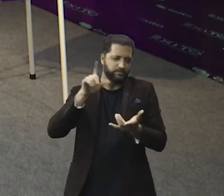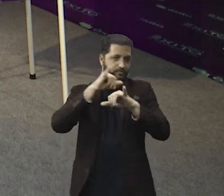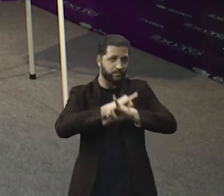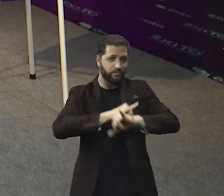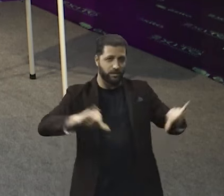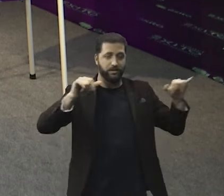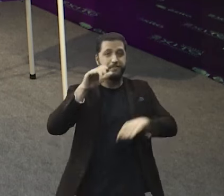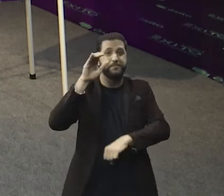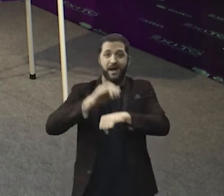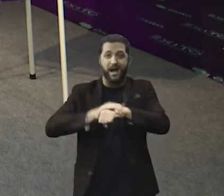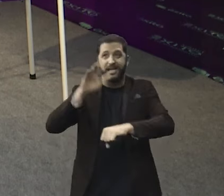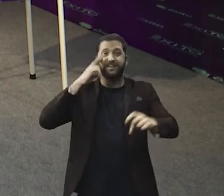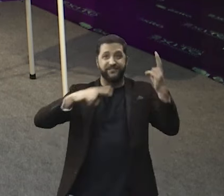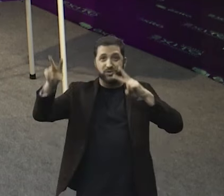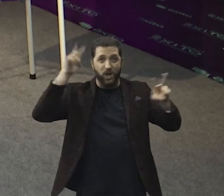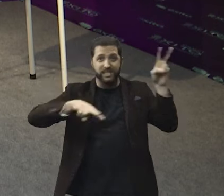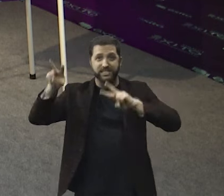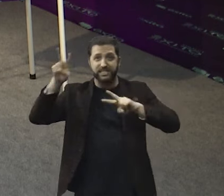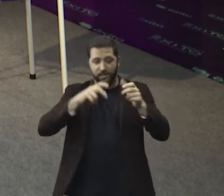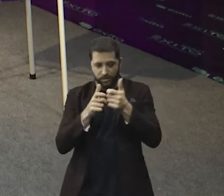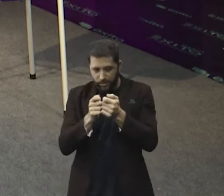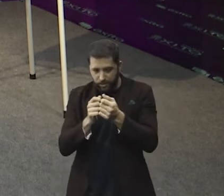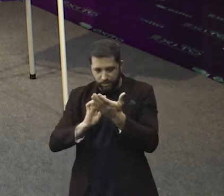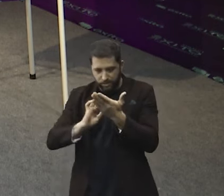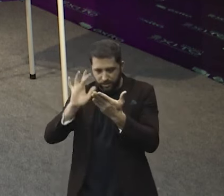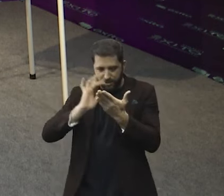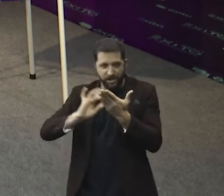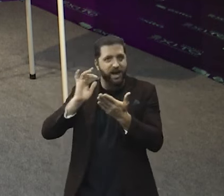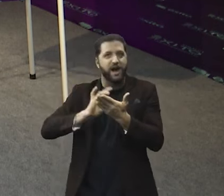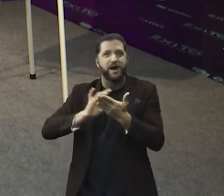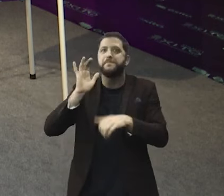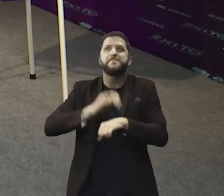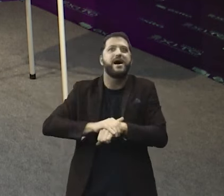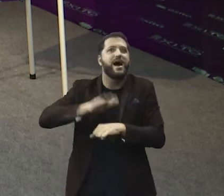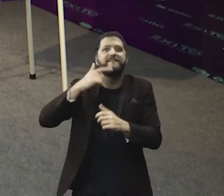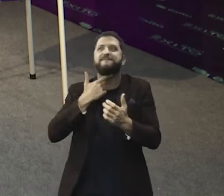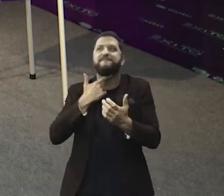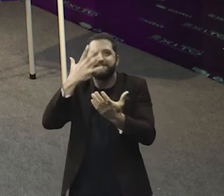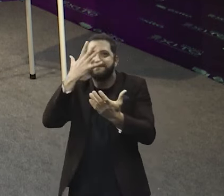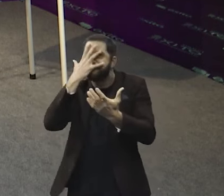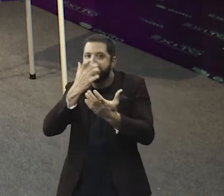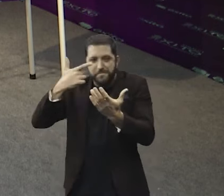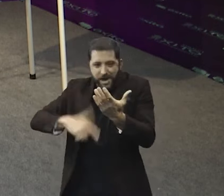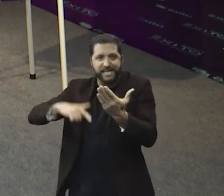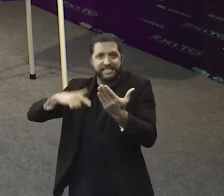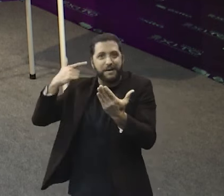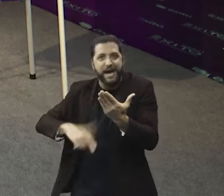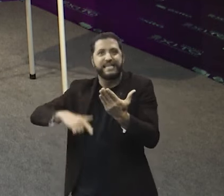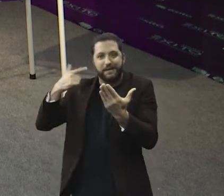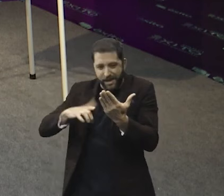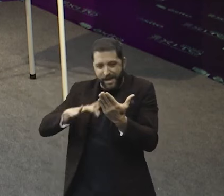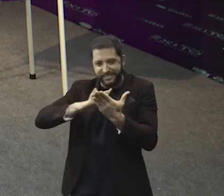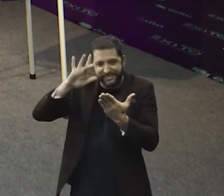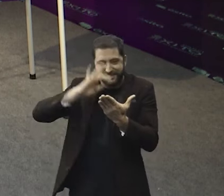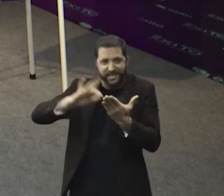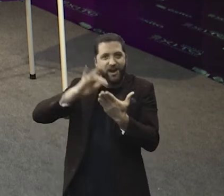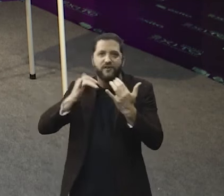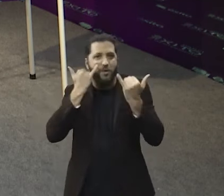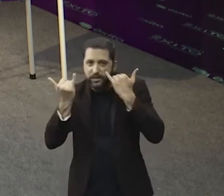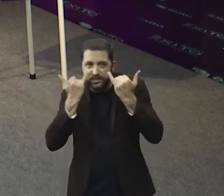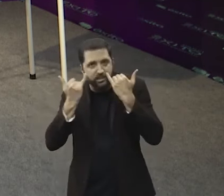visualiza é o que eles vão remetendo exatamente de informações para que você possa comprar para que você